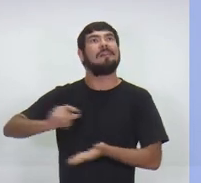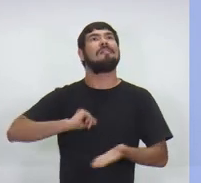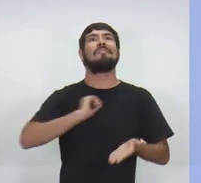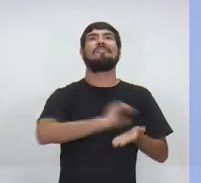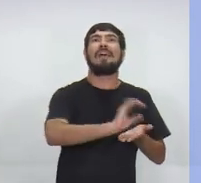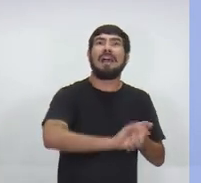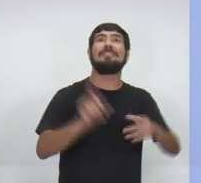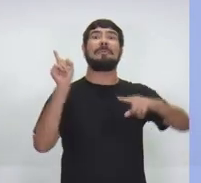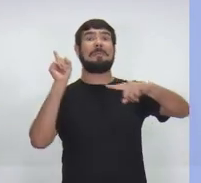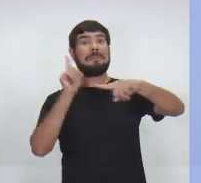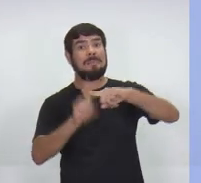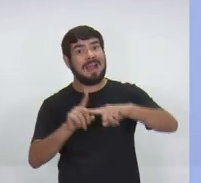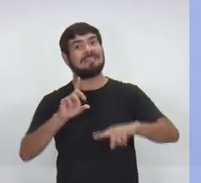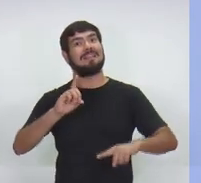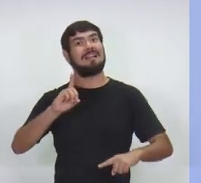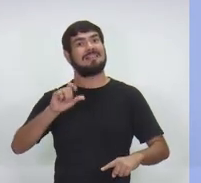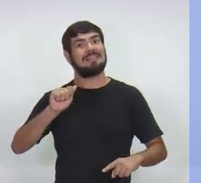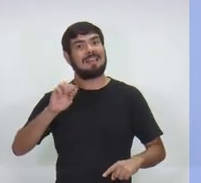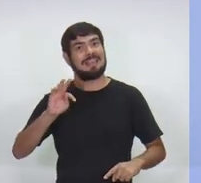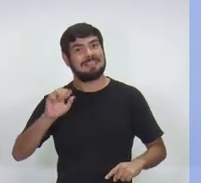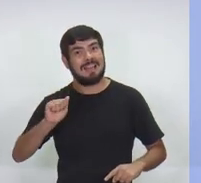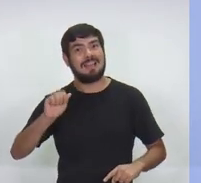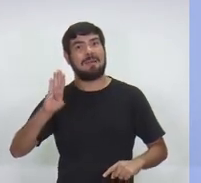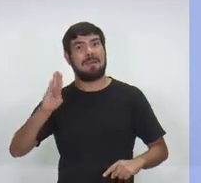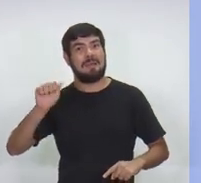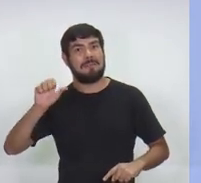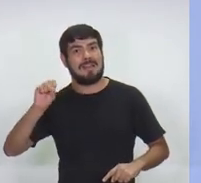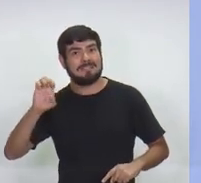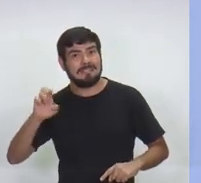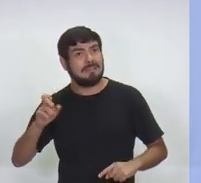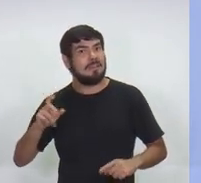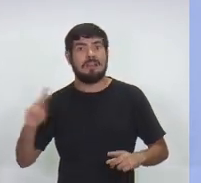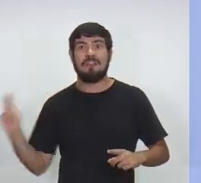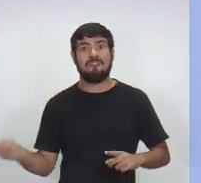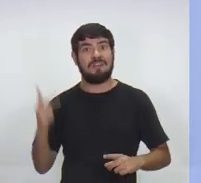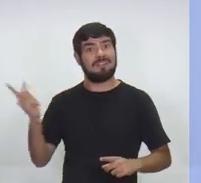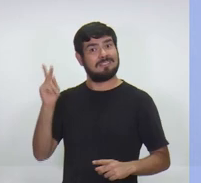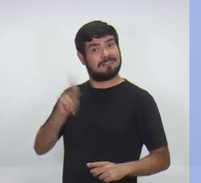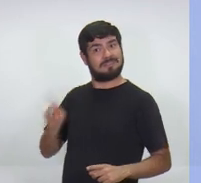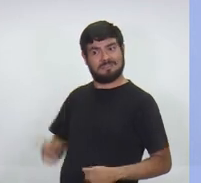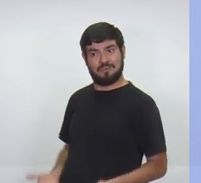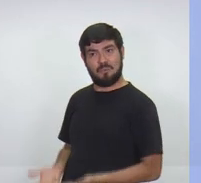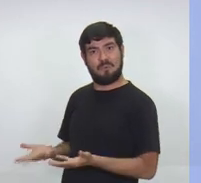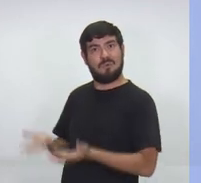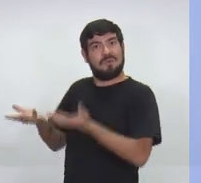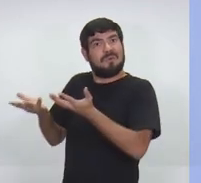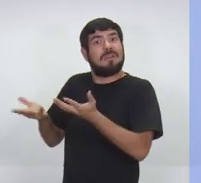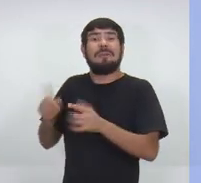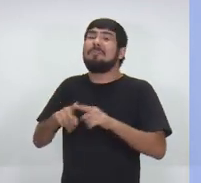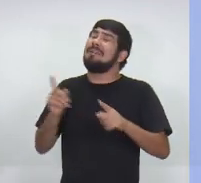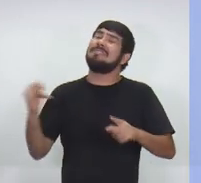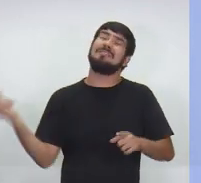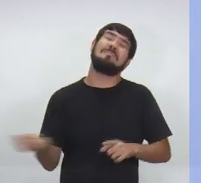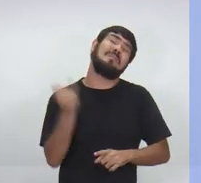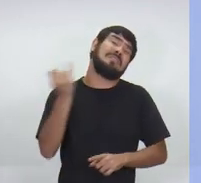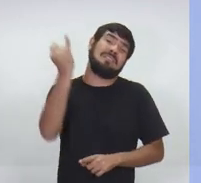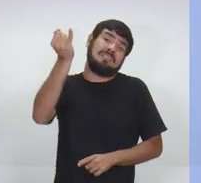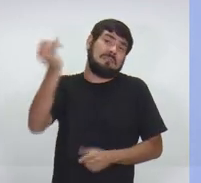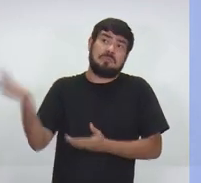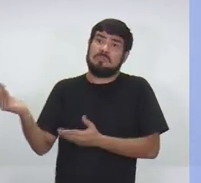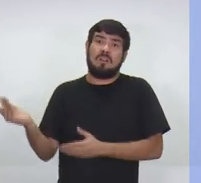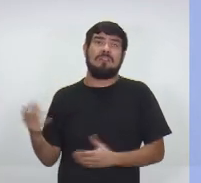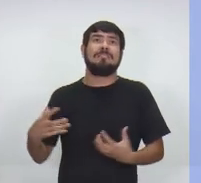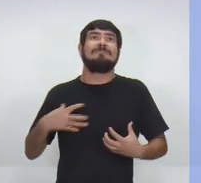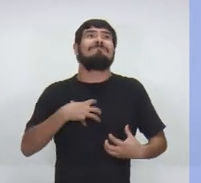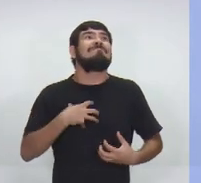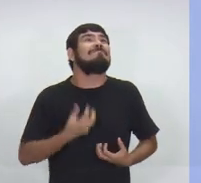database valorizando os professores mas o mais importante para você manter um jovem de uma escola é a escola em tempo integral eu